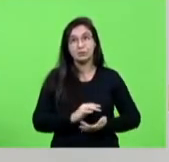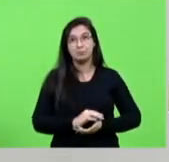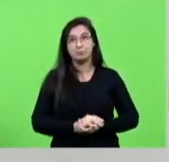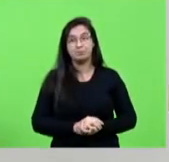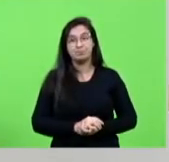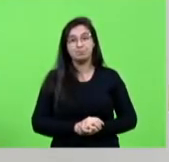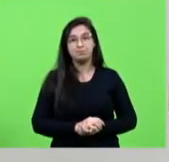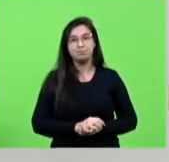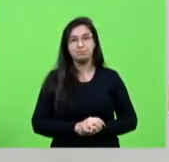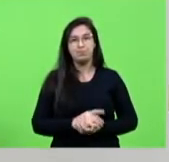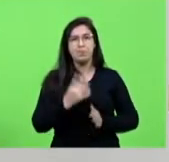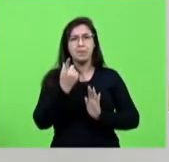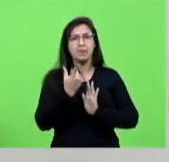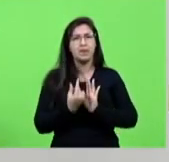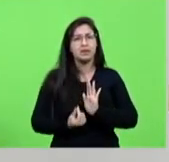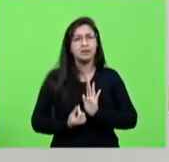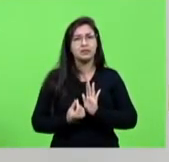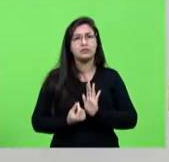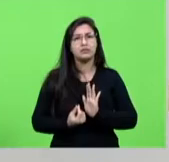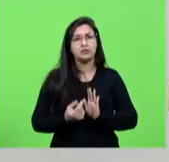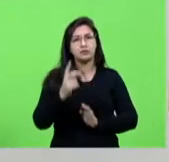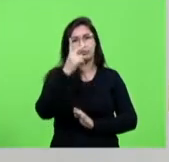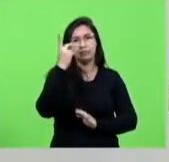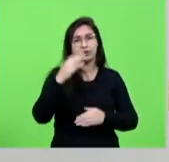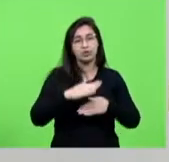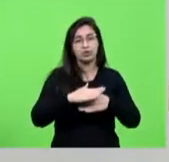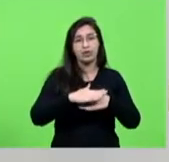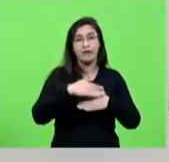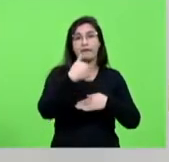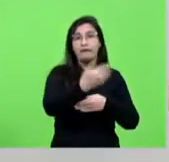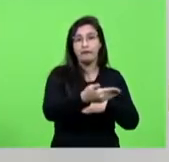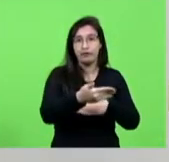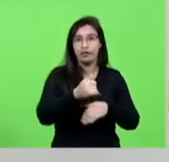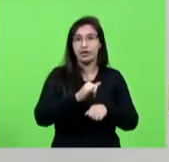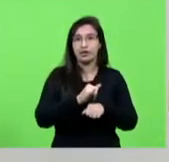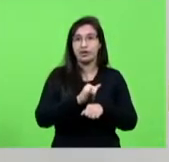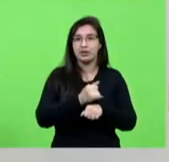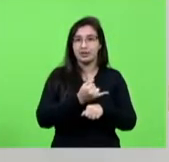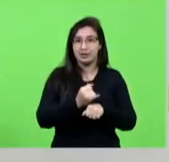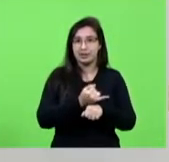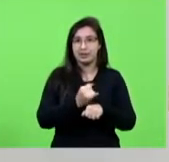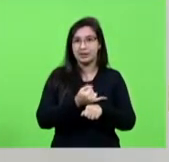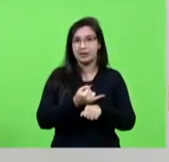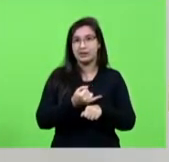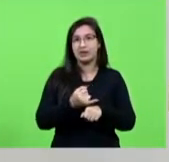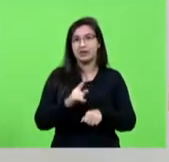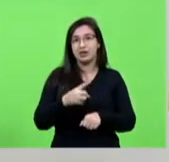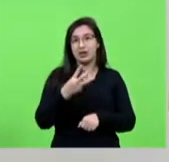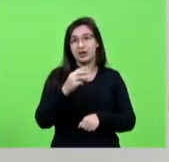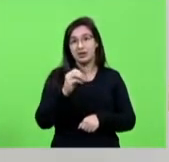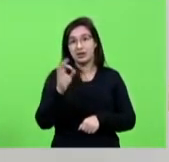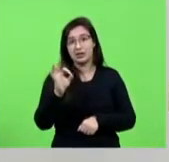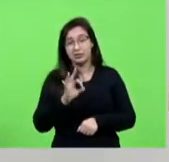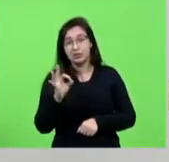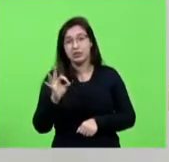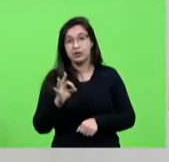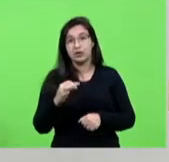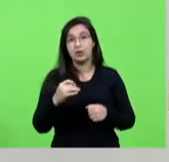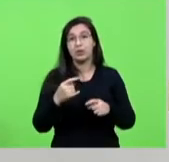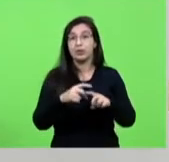O custo do hospital com pessoas de fora de Joinville atinge 30%, por isso Joinville pede que o governo do Estado assuma 30% da folha.